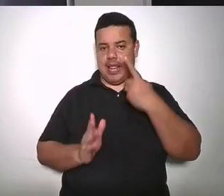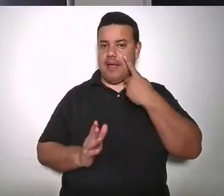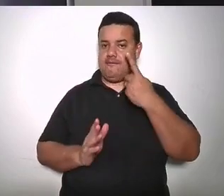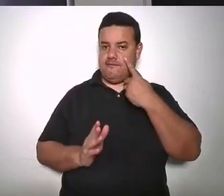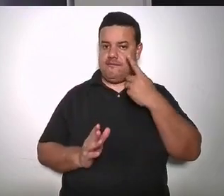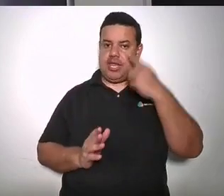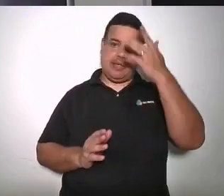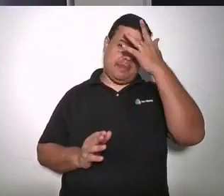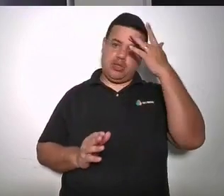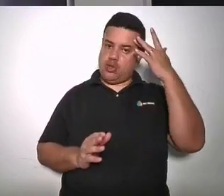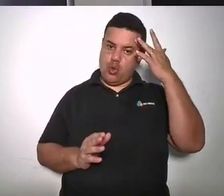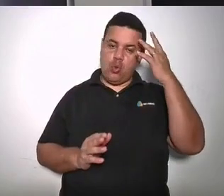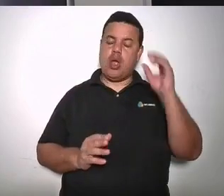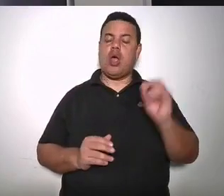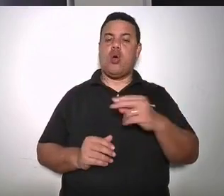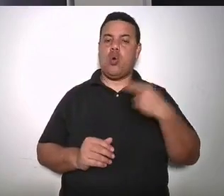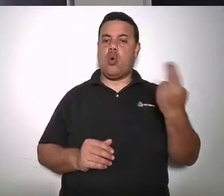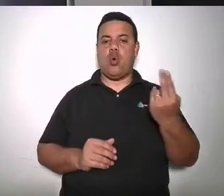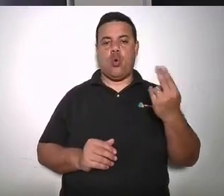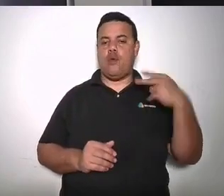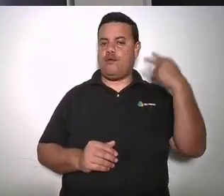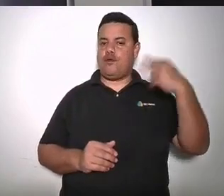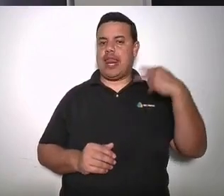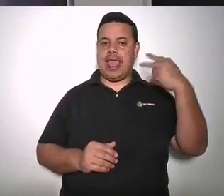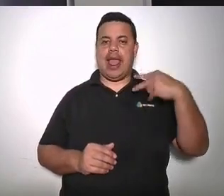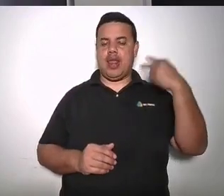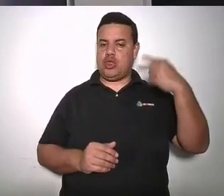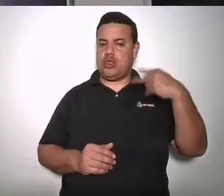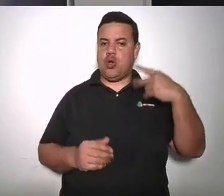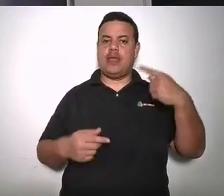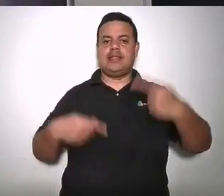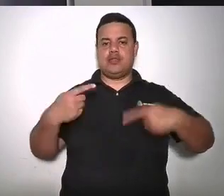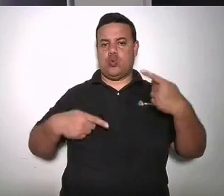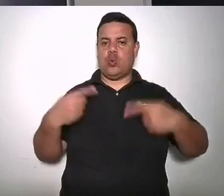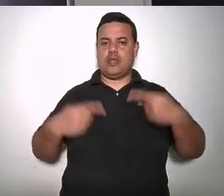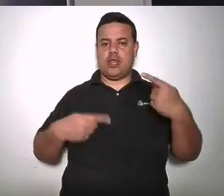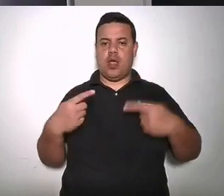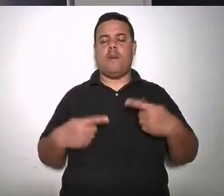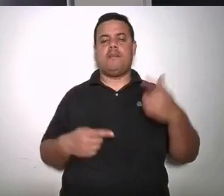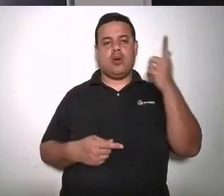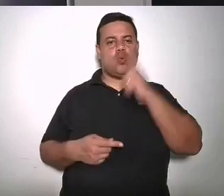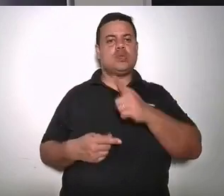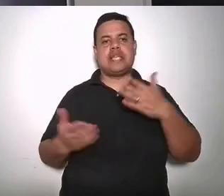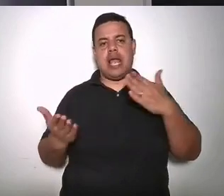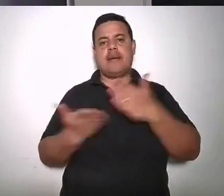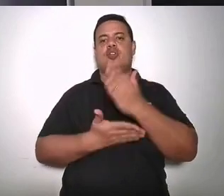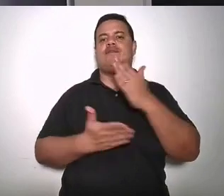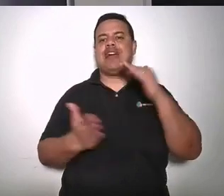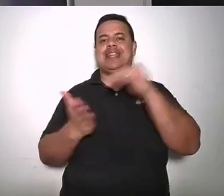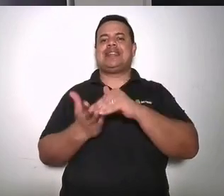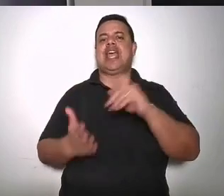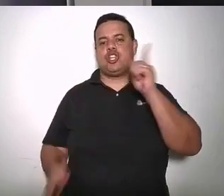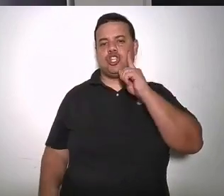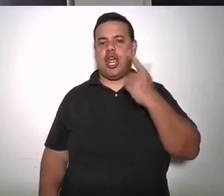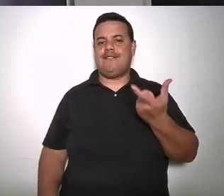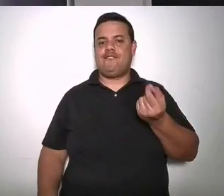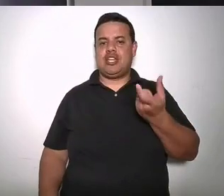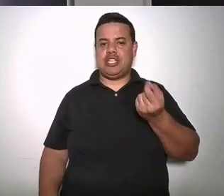ou dos próprios vereadores, e está em discussão para que seja aprovada até dia 20 de